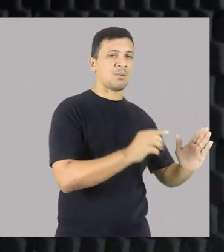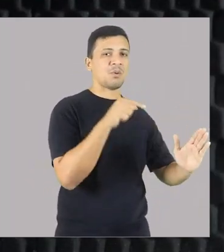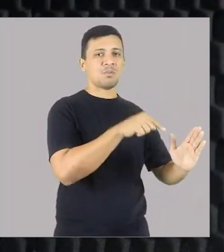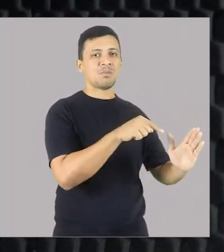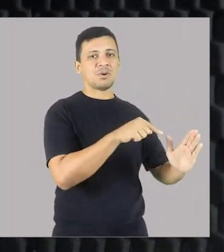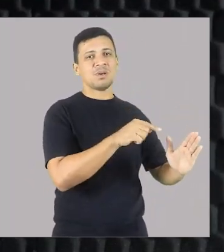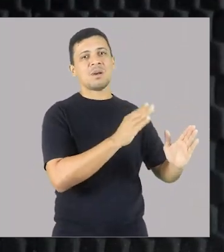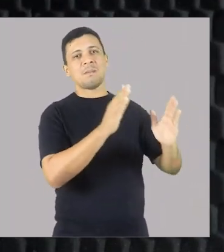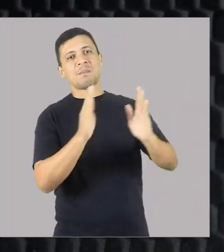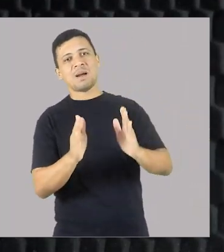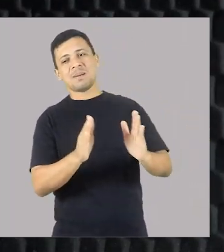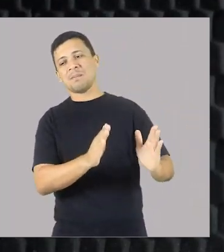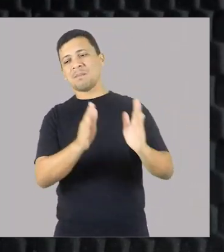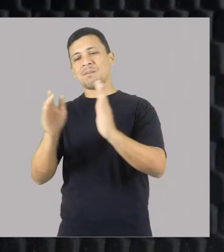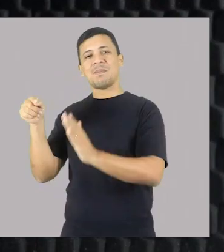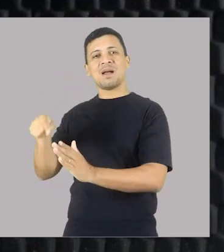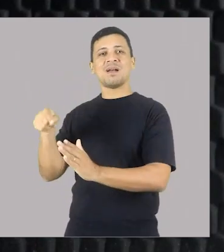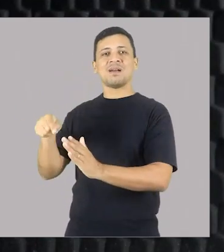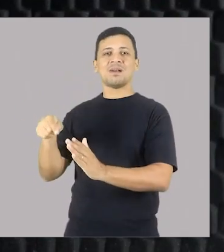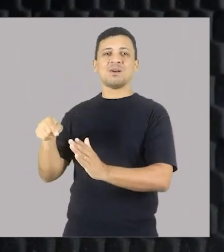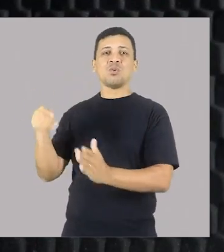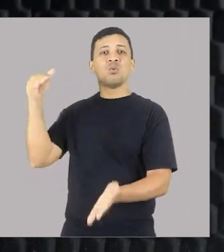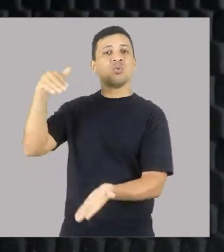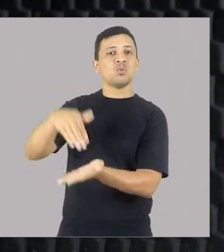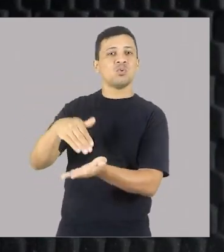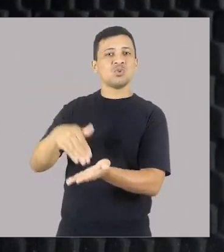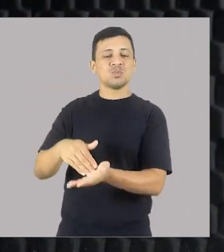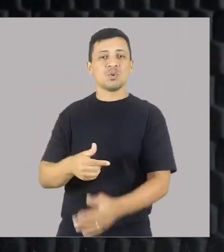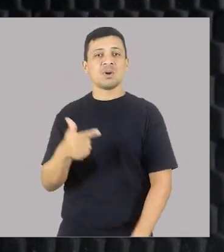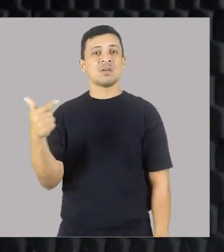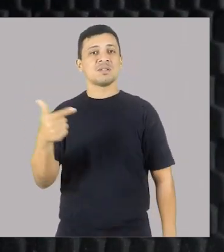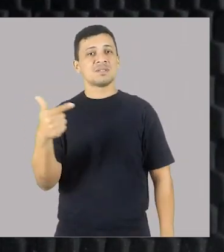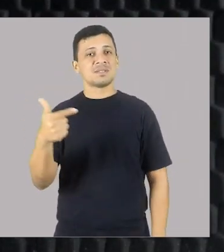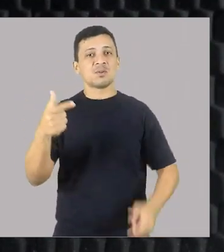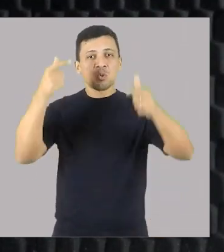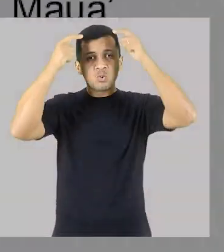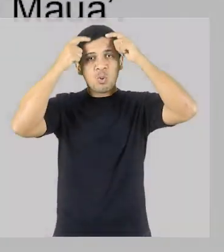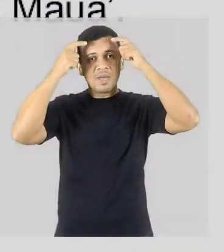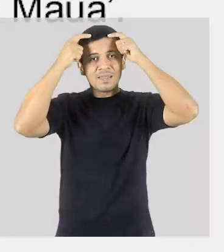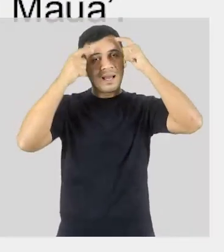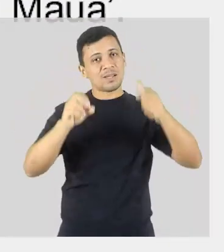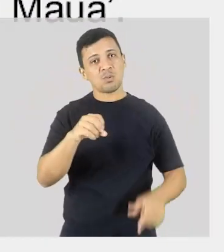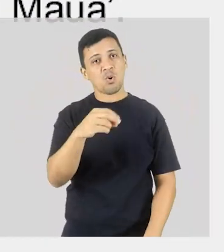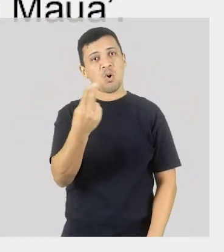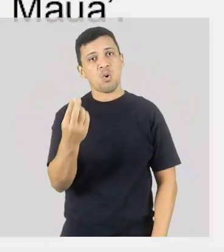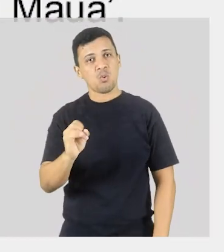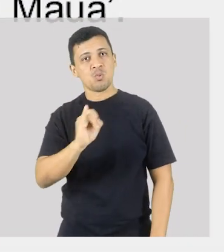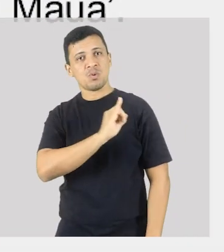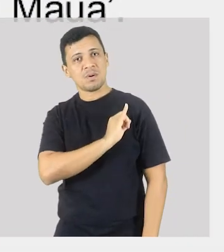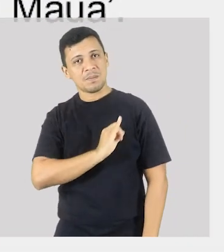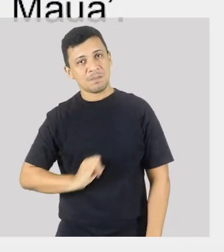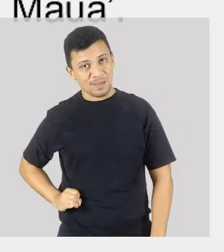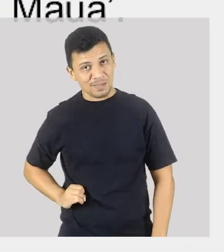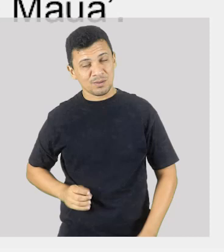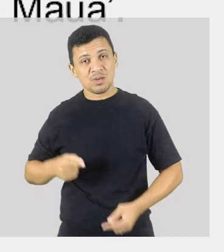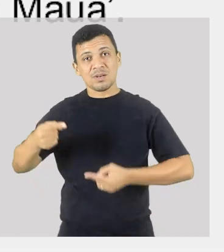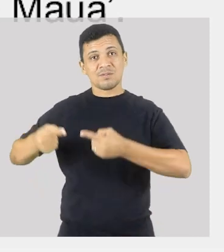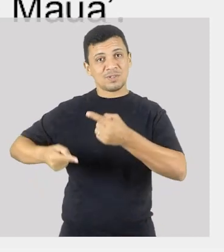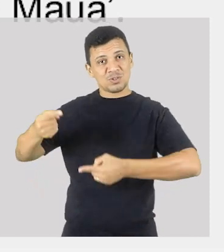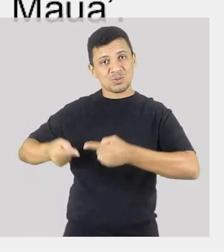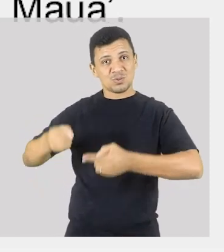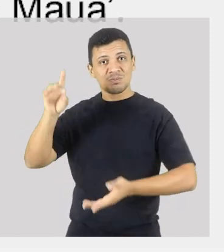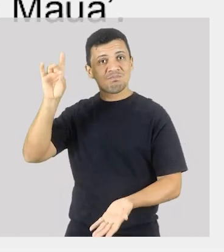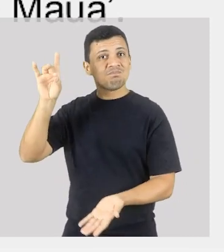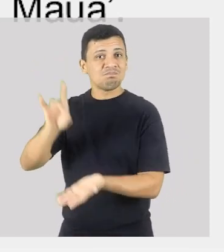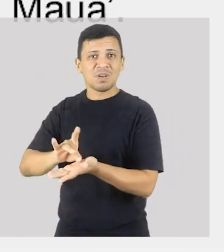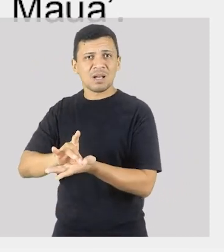Império, ou Segundo Reinado. Discutir uma realidade durante o Segundo Império, durante o Segundo Reinado, que